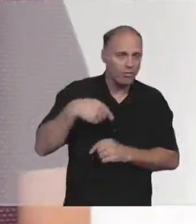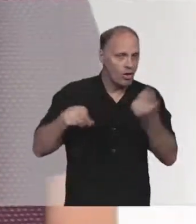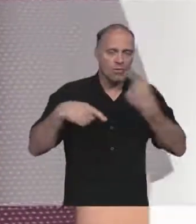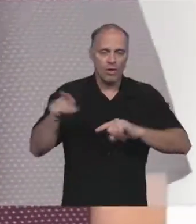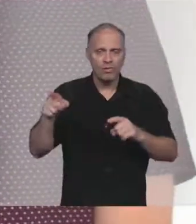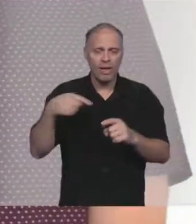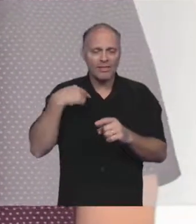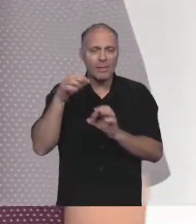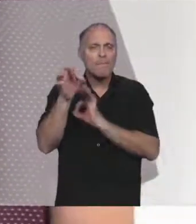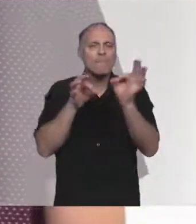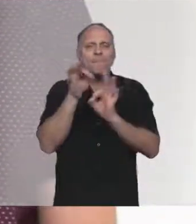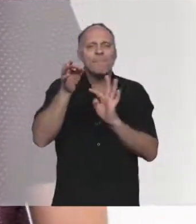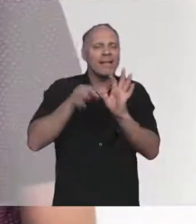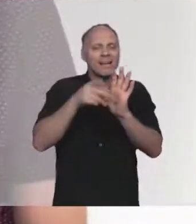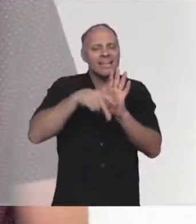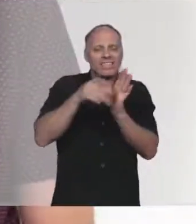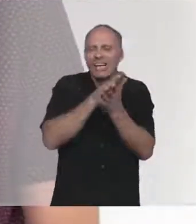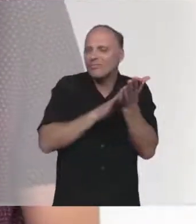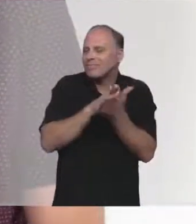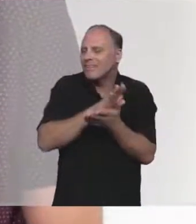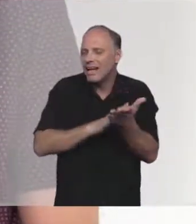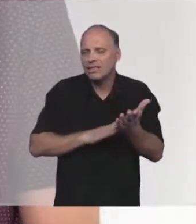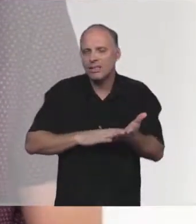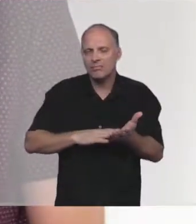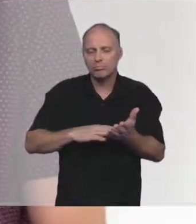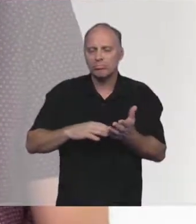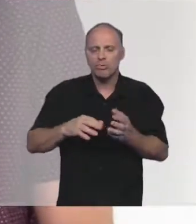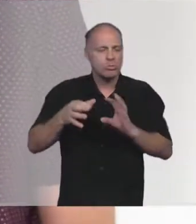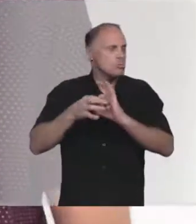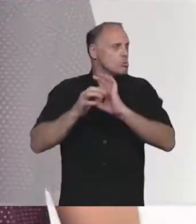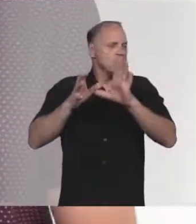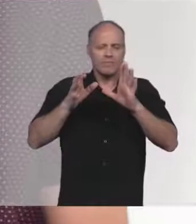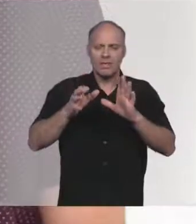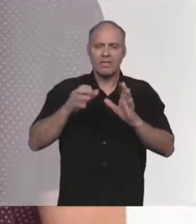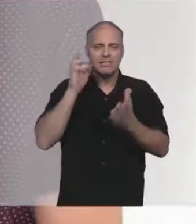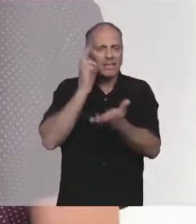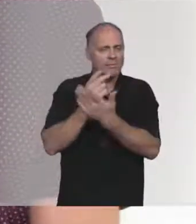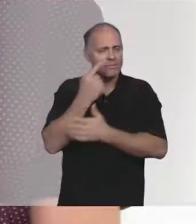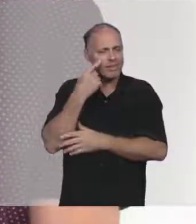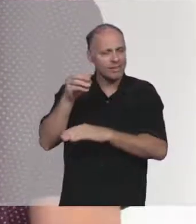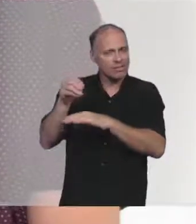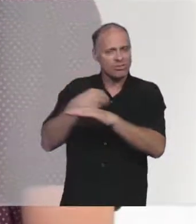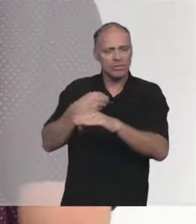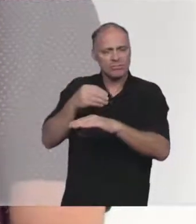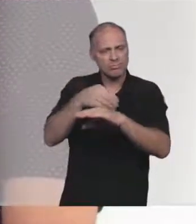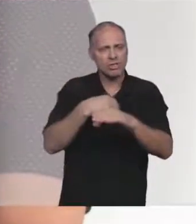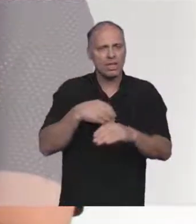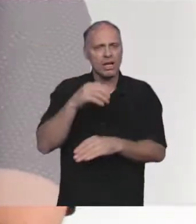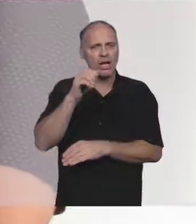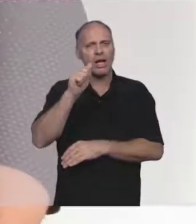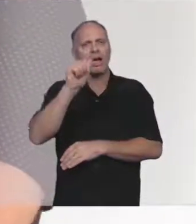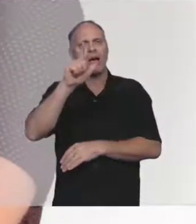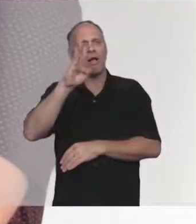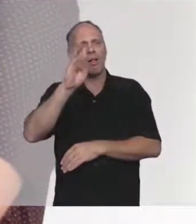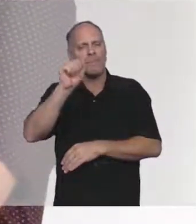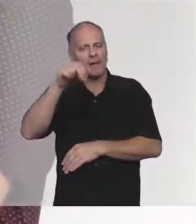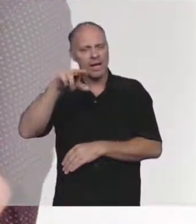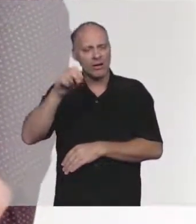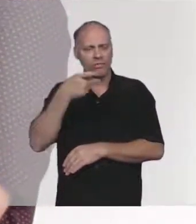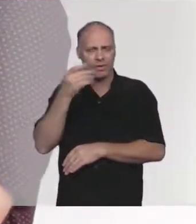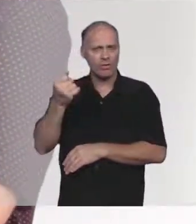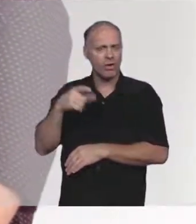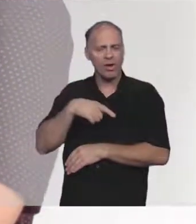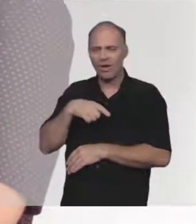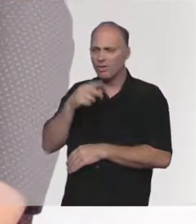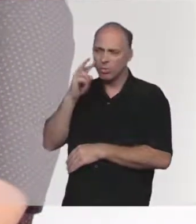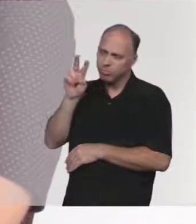E então eu sempre fui pegando essas pistas, né? Por exemplo, quando o Albano falou, engraçado, tem uma discussão com